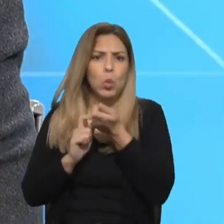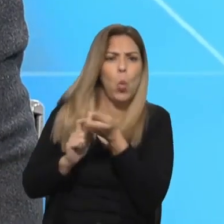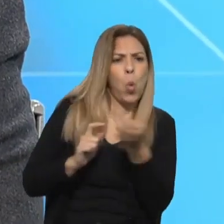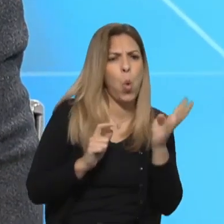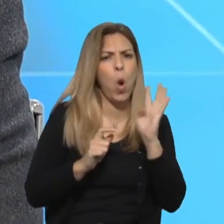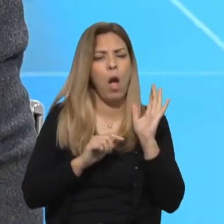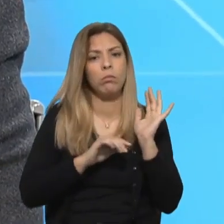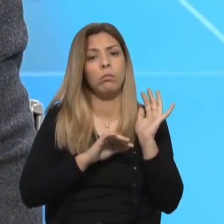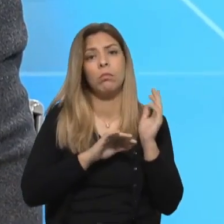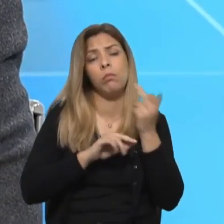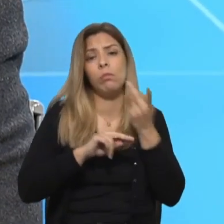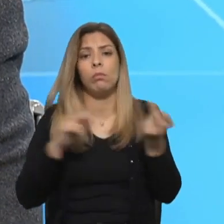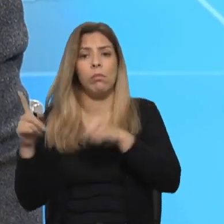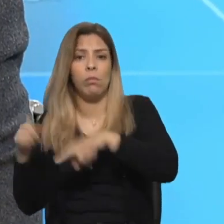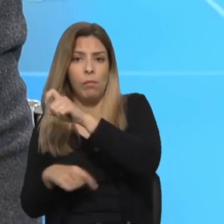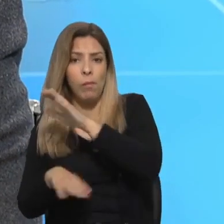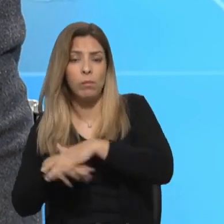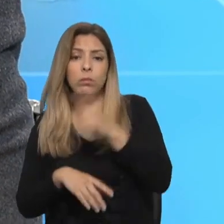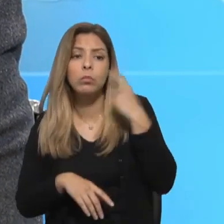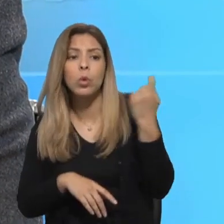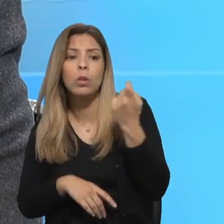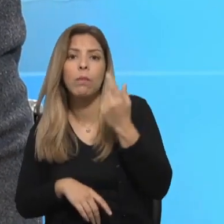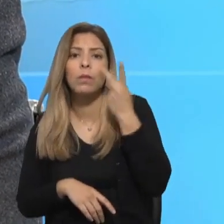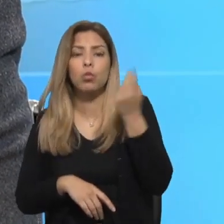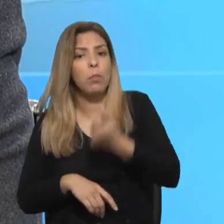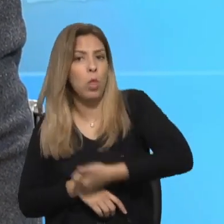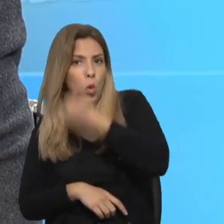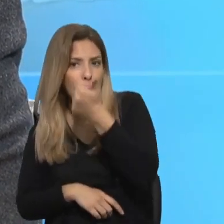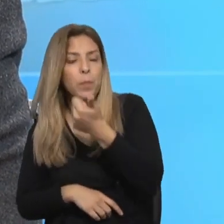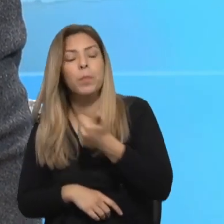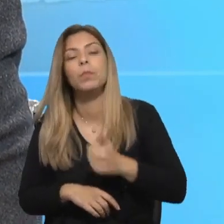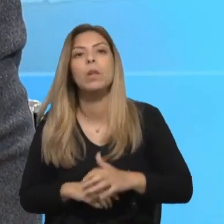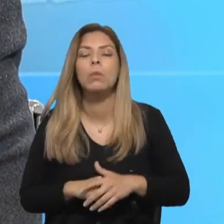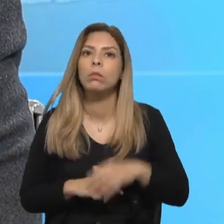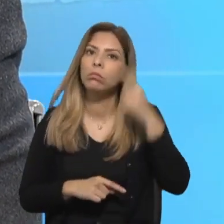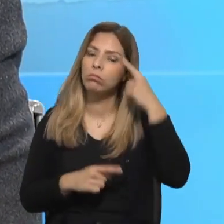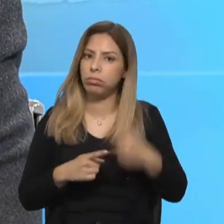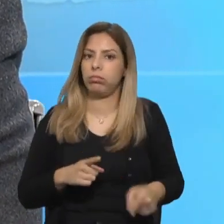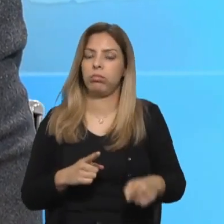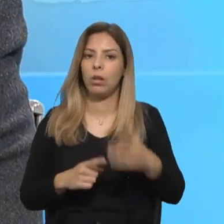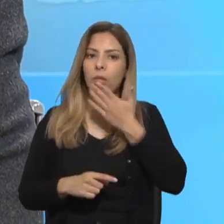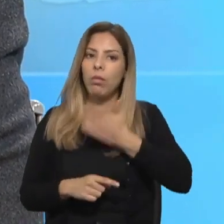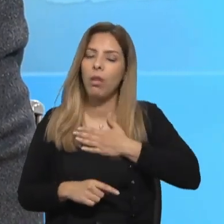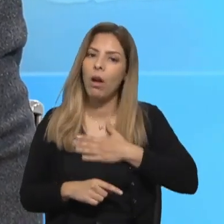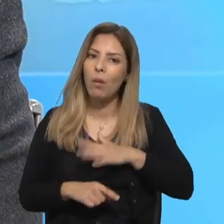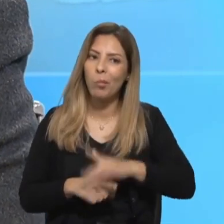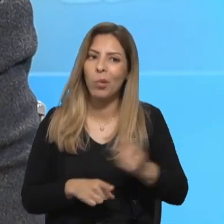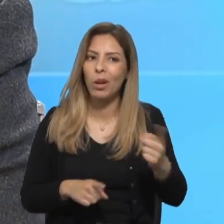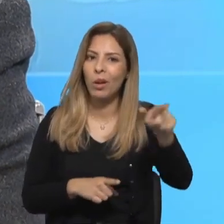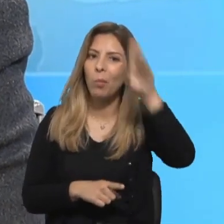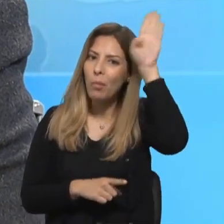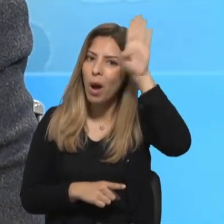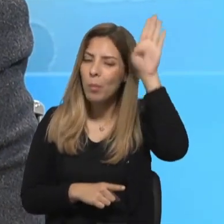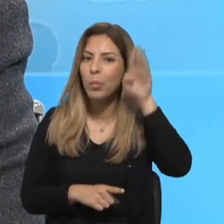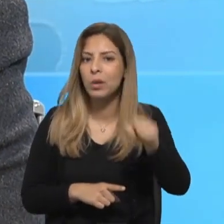vida melhor. Claro, e eu creio que, enfim, para mim foi sempre espantoso como o Papa Francisco, por um lado, em